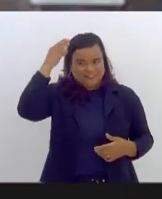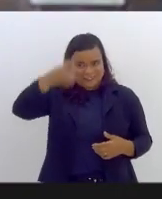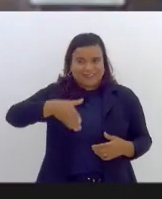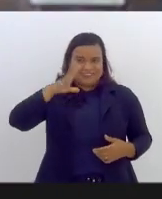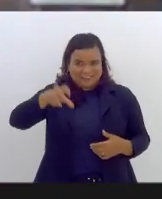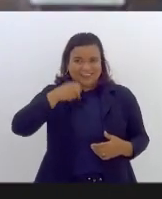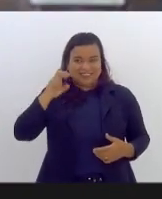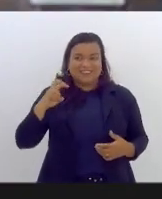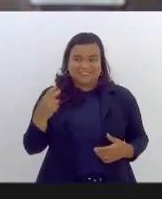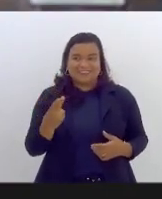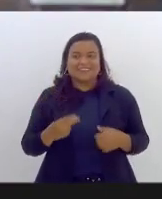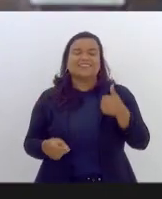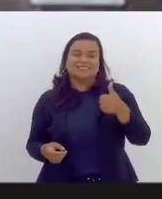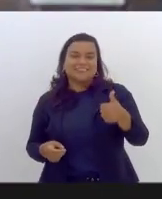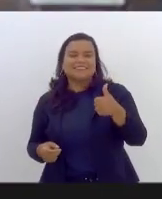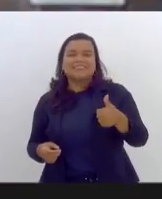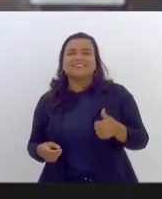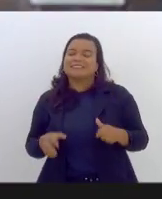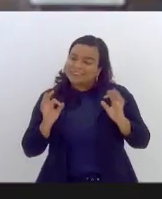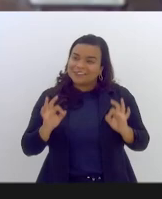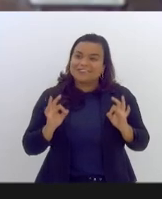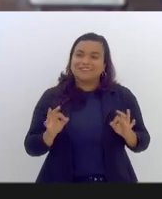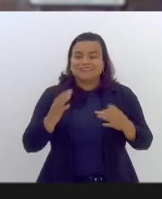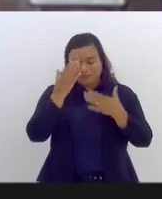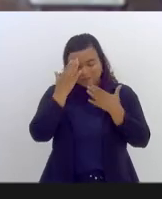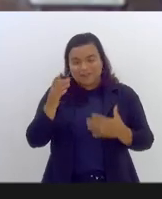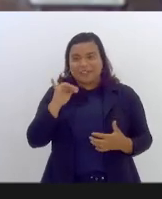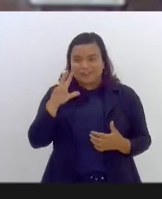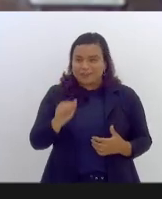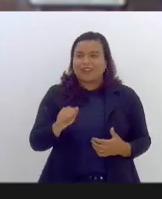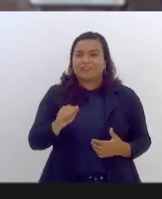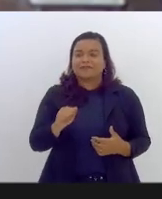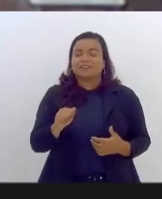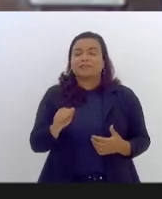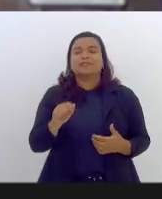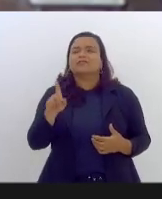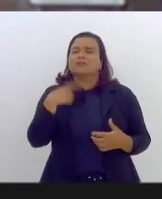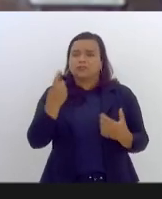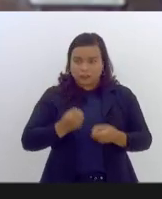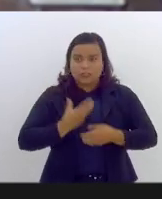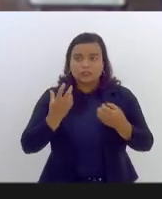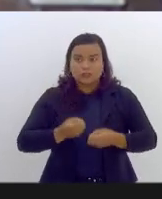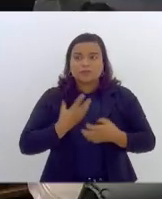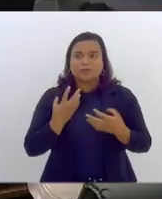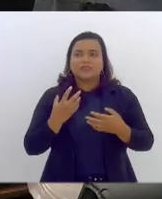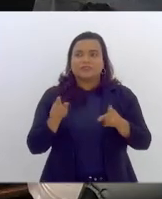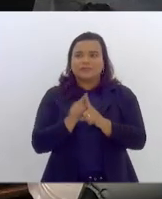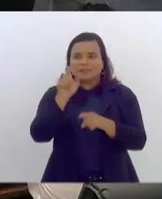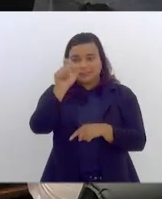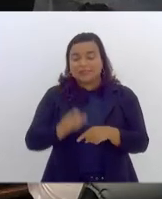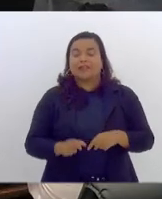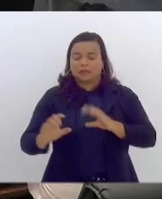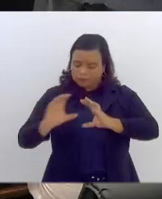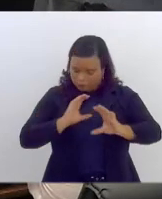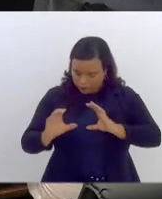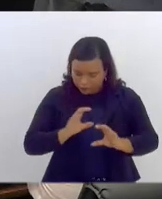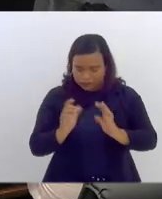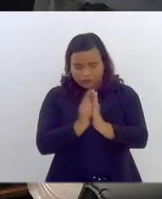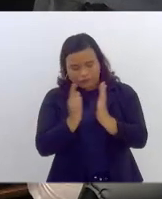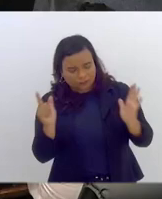buscar? Então, tudo certo. Muito obrigada, Flávia Oliveira, que nos inspira também enquanto comunicadora,